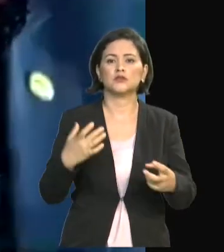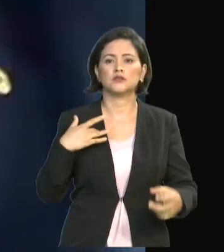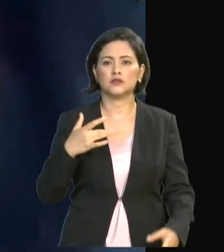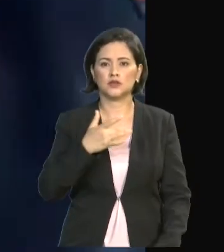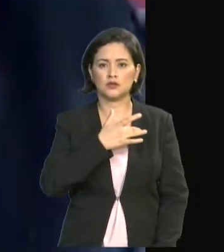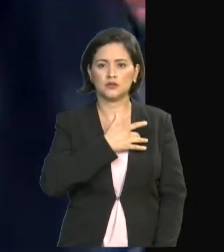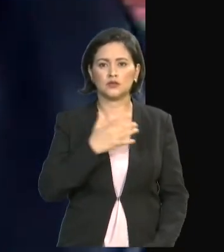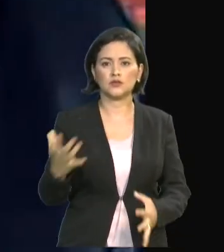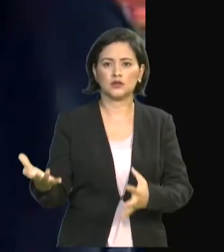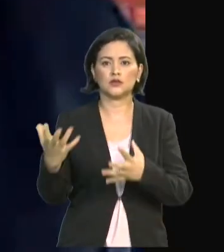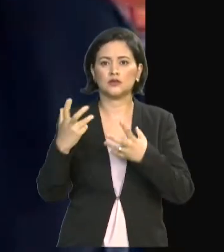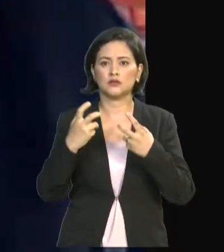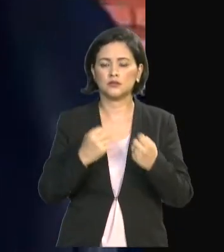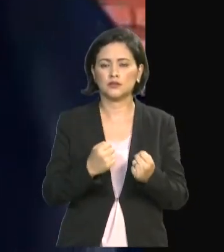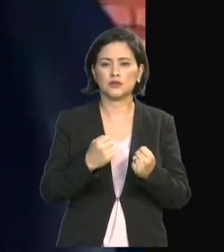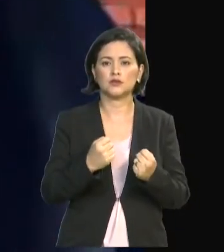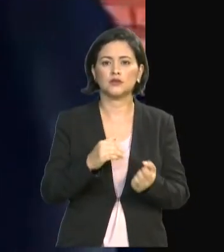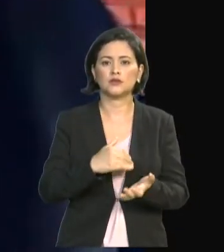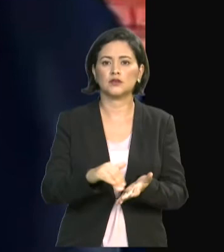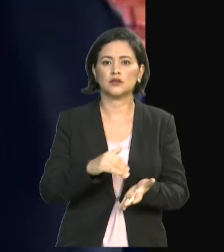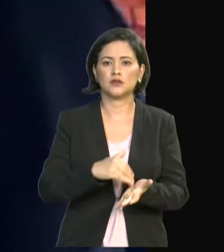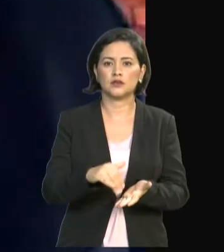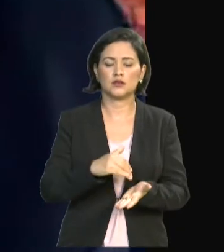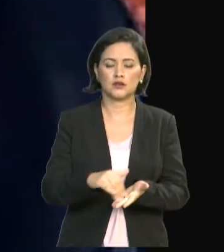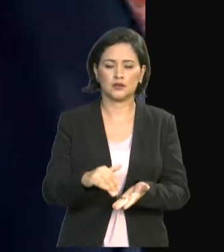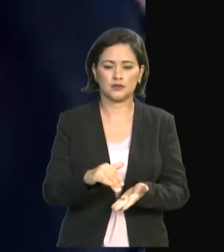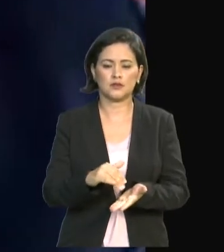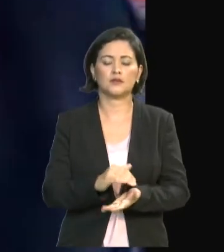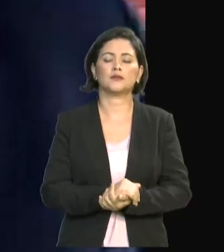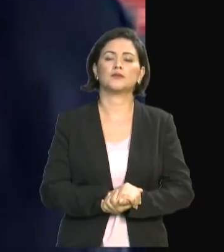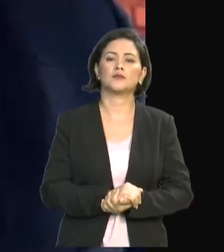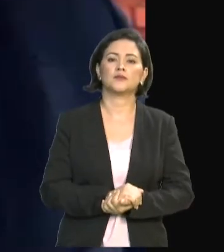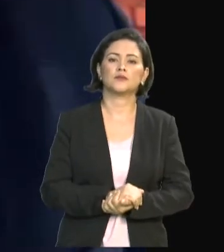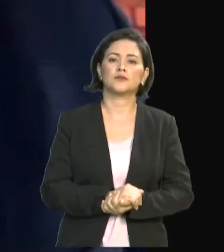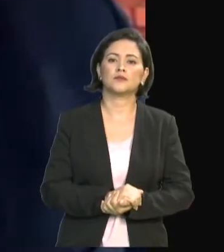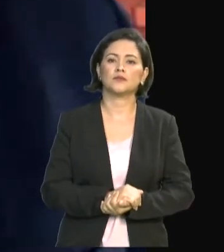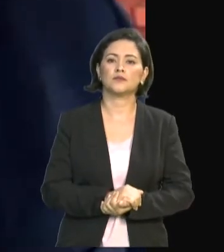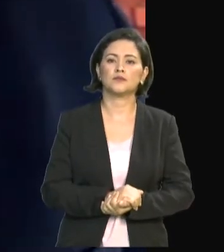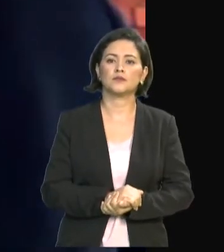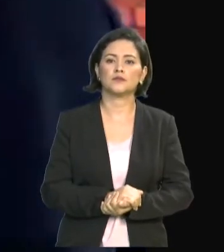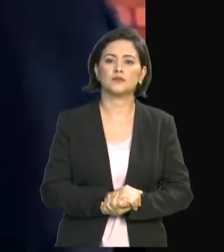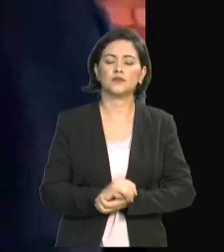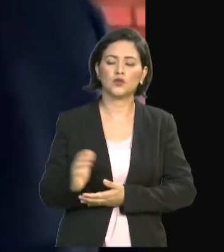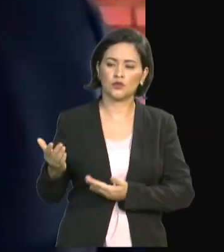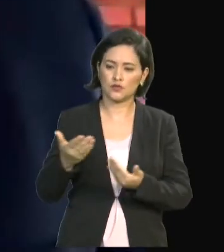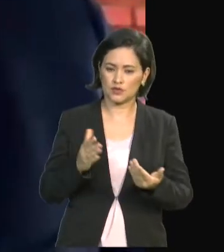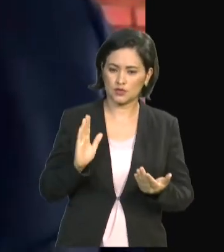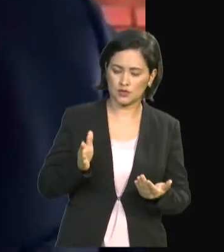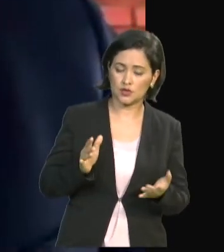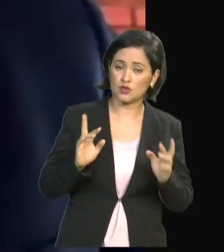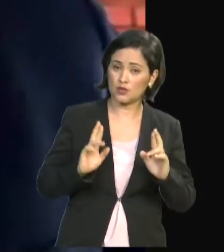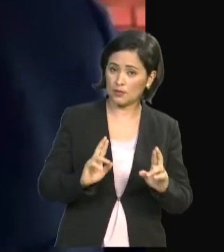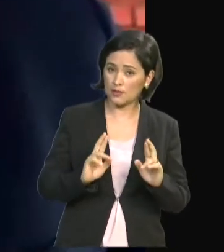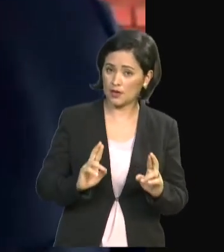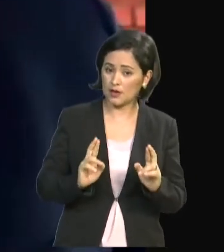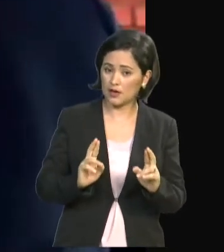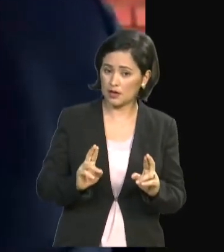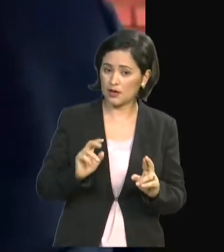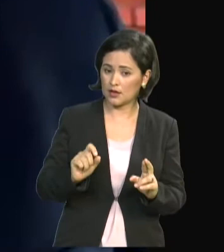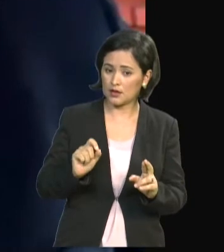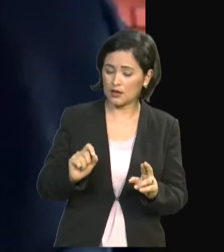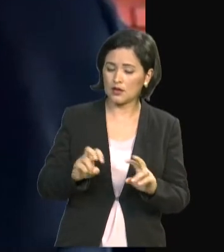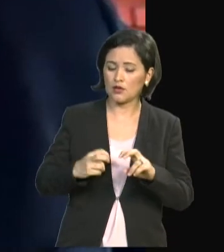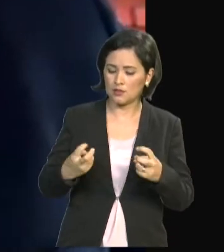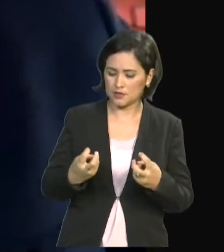Estadual de Saúde. Então, está feito o convite, está feito aqui o registro, e eu espero, mesmo na minha ausência, que a comissão é ali